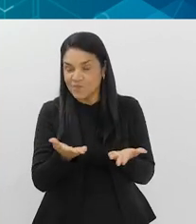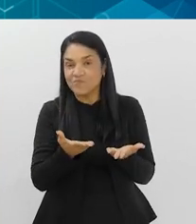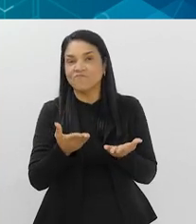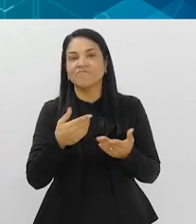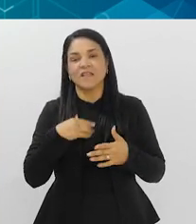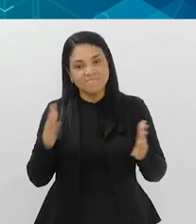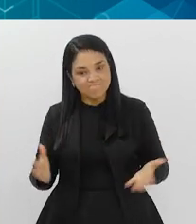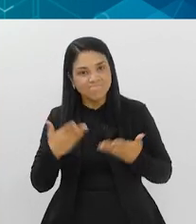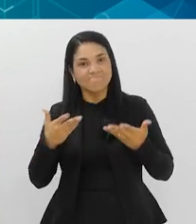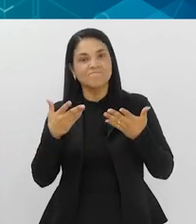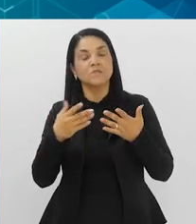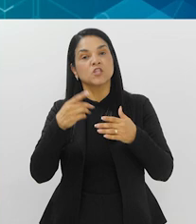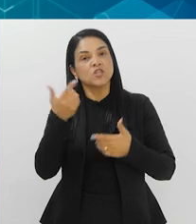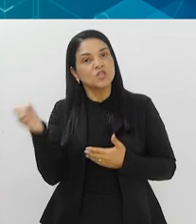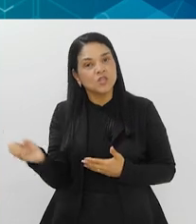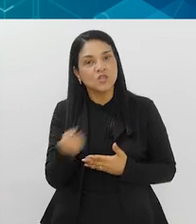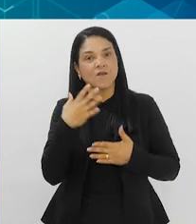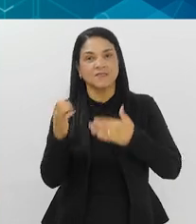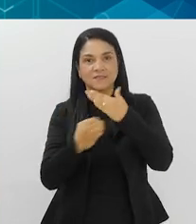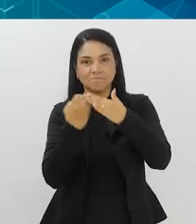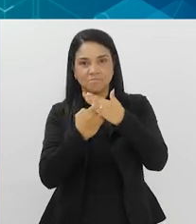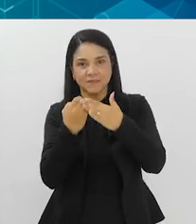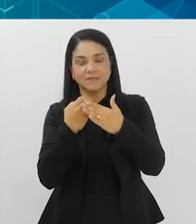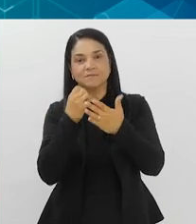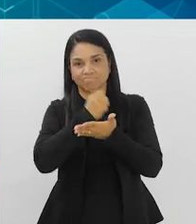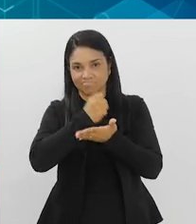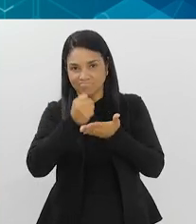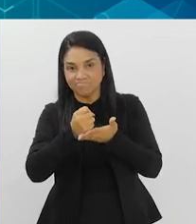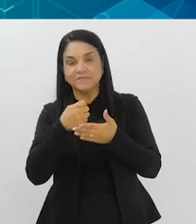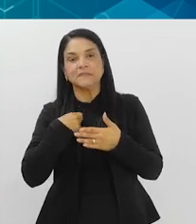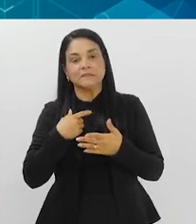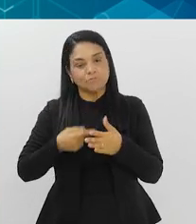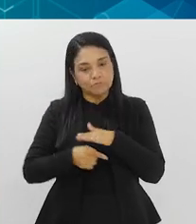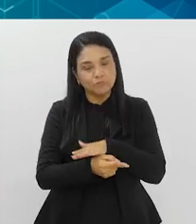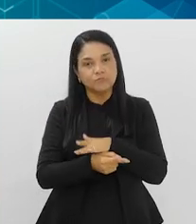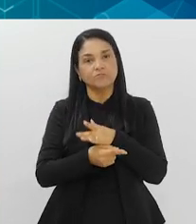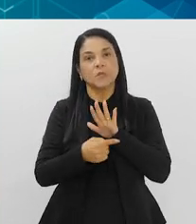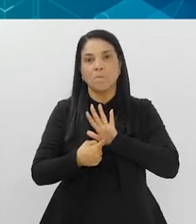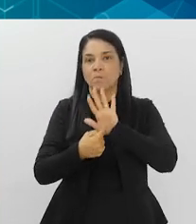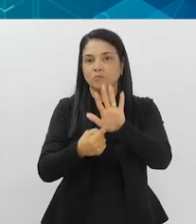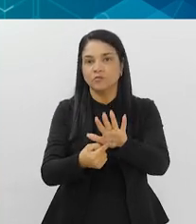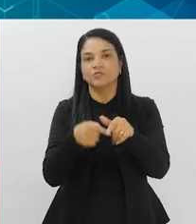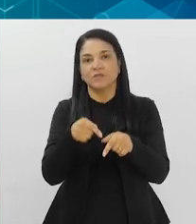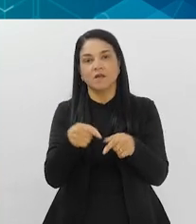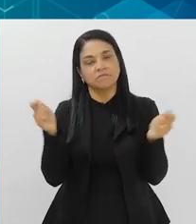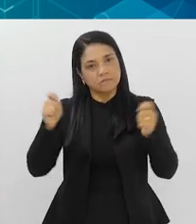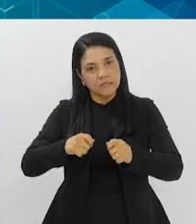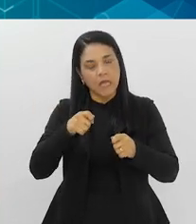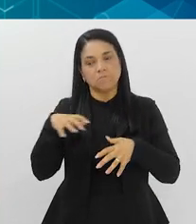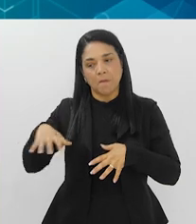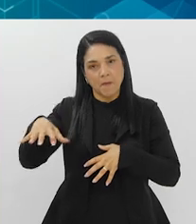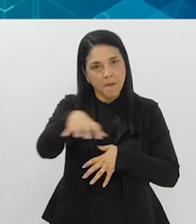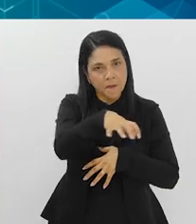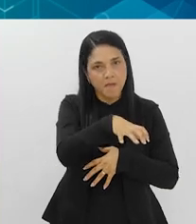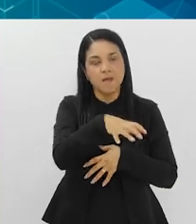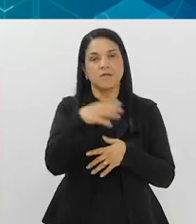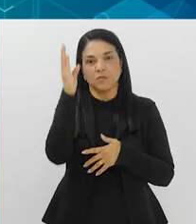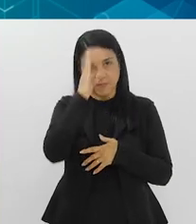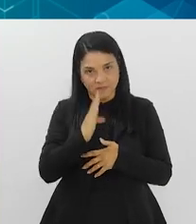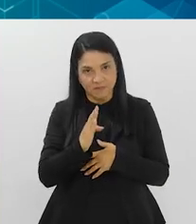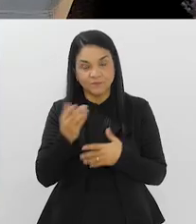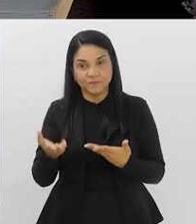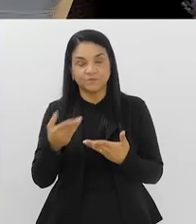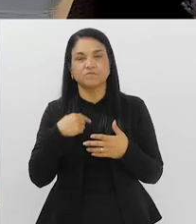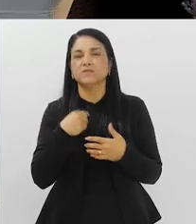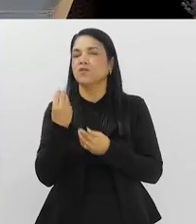aí a gente fica empolgado em querer novas empresas para que a gente consiga realmente aprofundar e mostrar que é possível em todos os segmentos do Brasil.